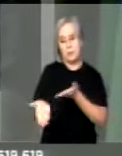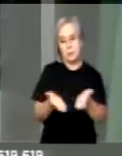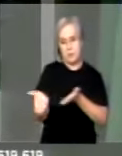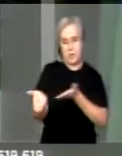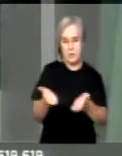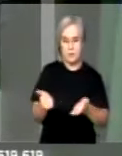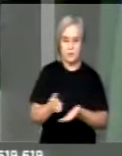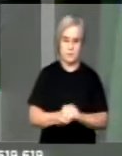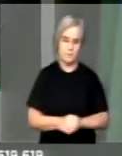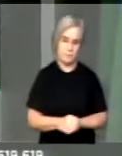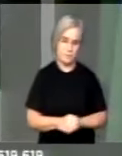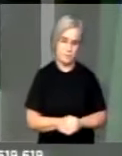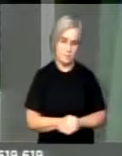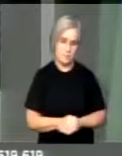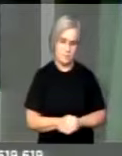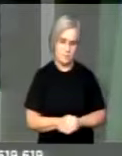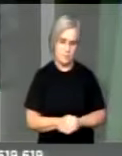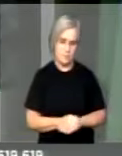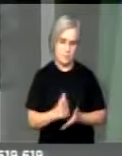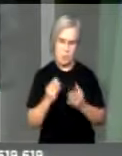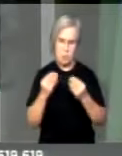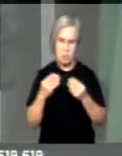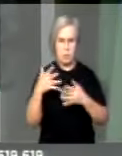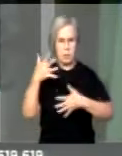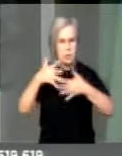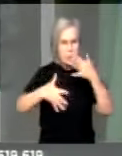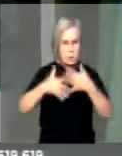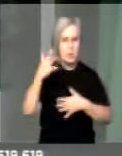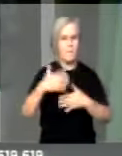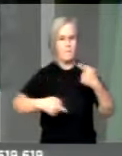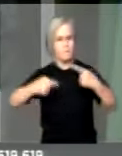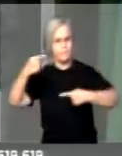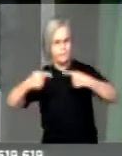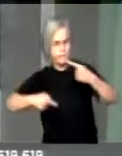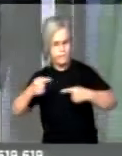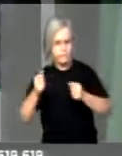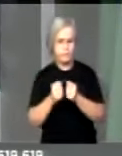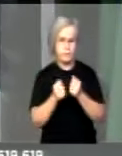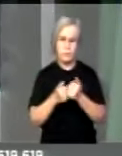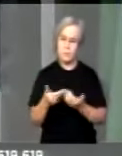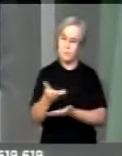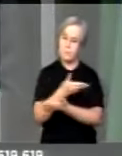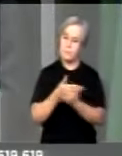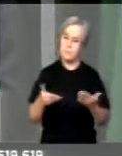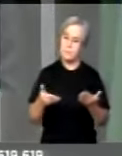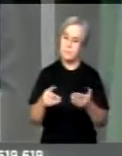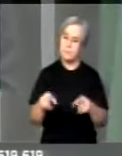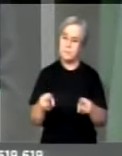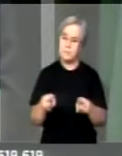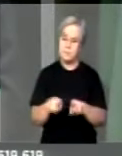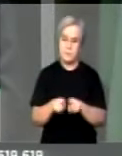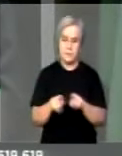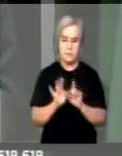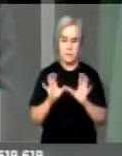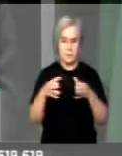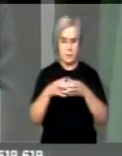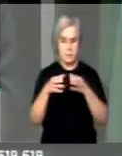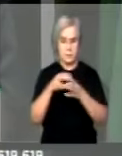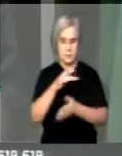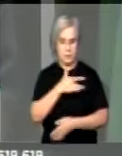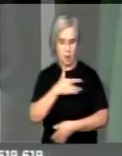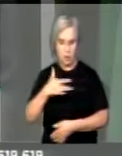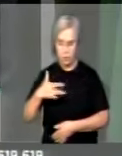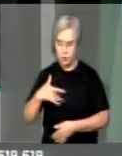áreas. Muitas discussões, muitas polêmicas no setor educacional, também no setor da área de